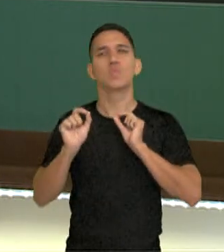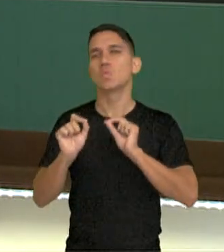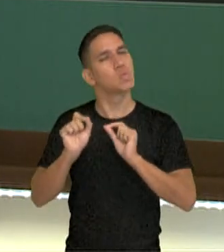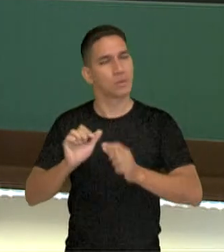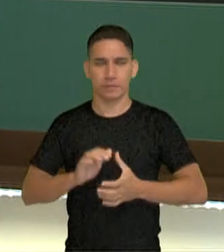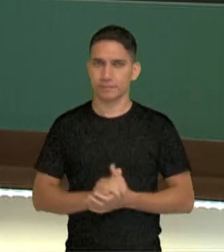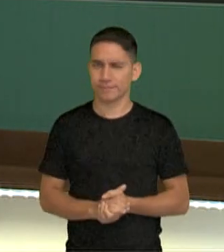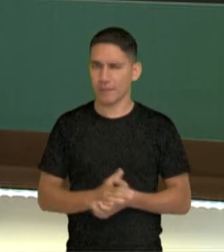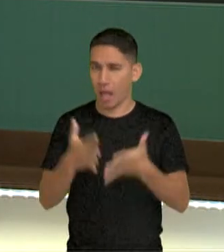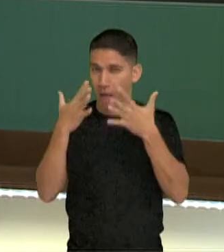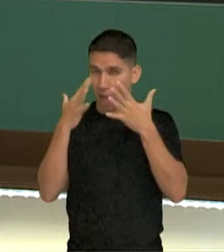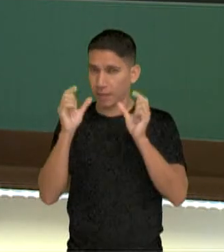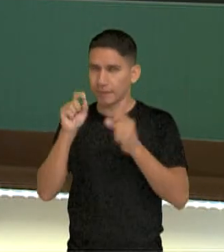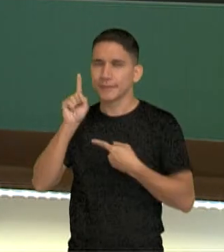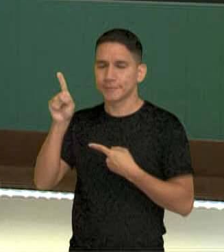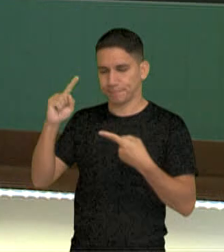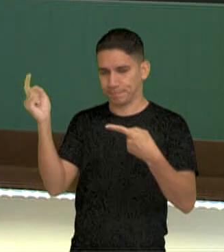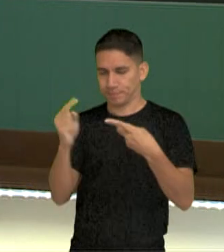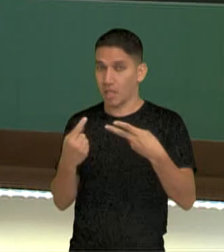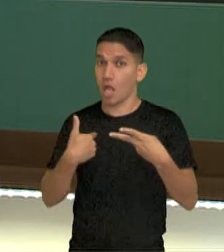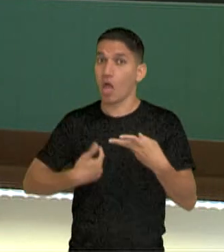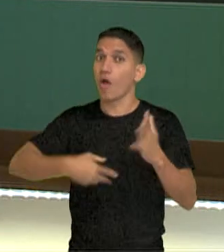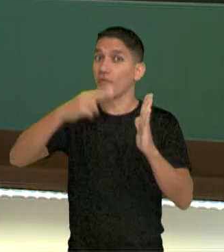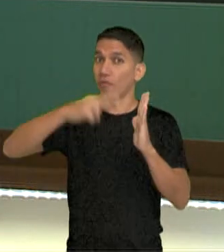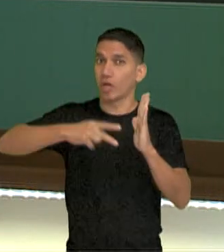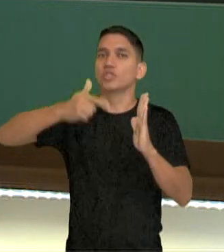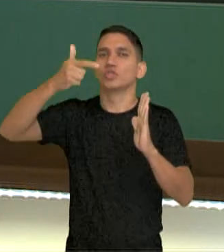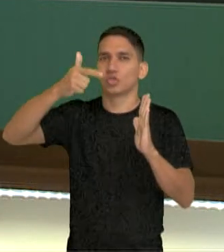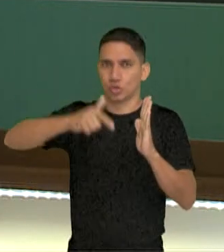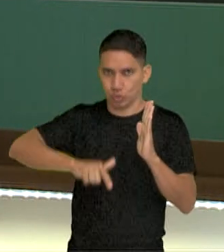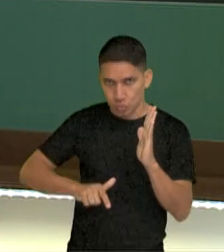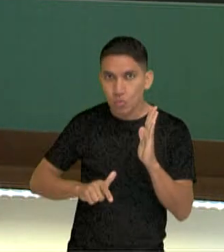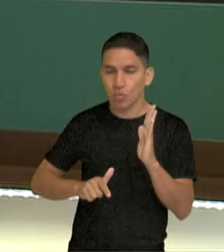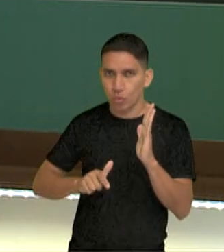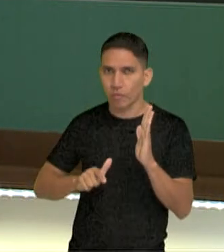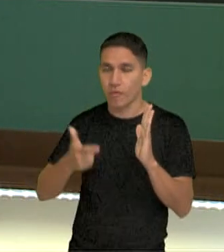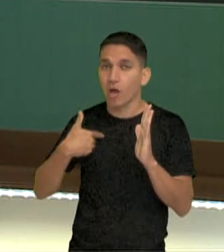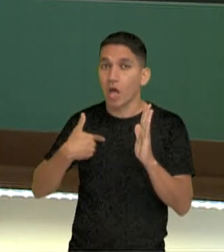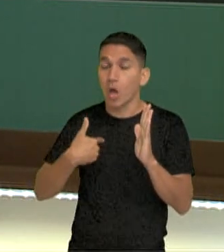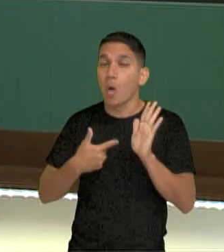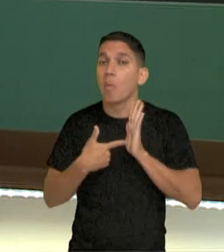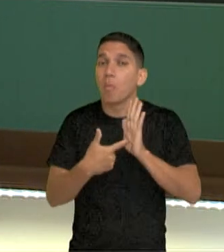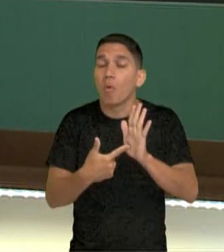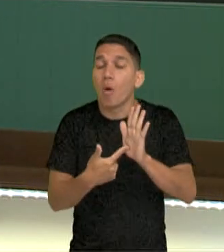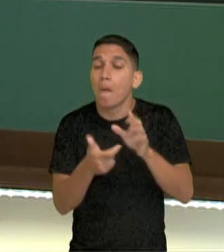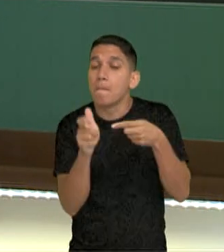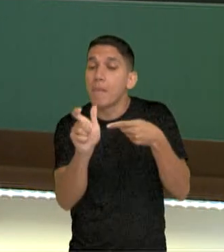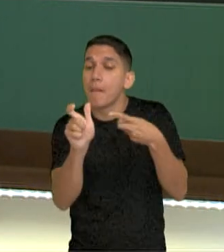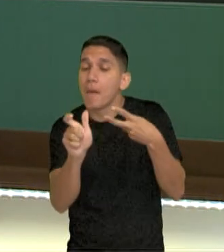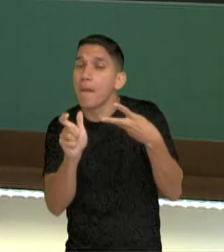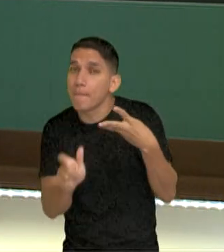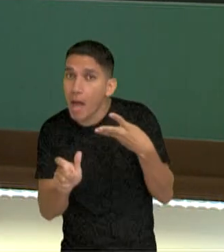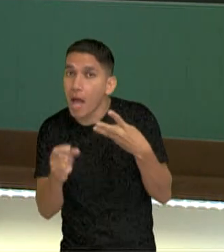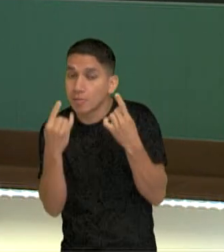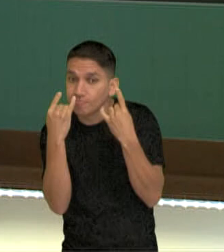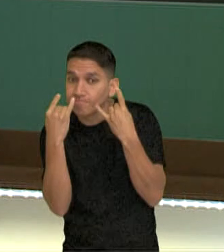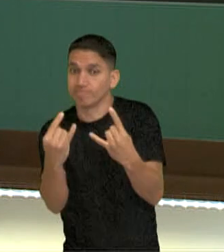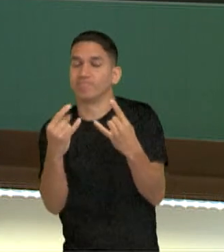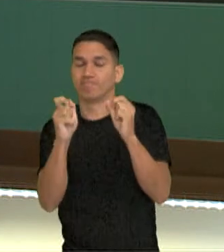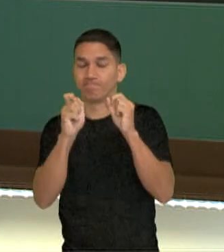texto? Prestem bastante atenção, eu vou fazer a leitura novamente e vou destacar o ponto que eu quero que